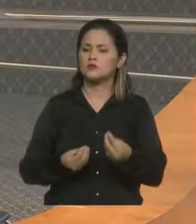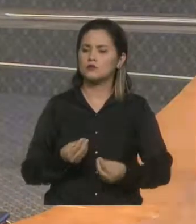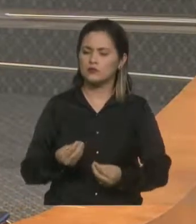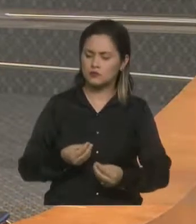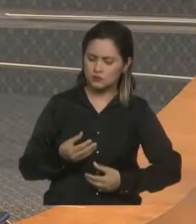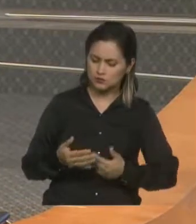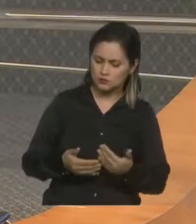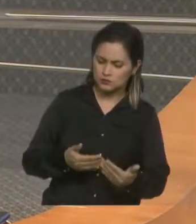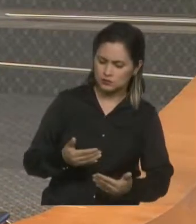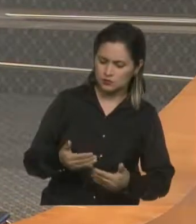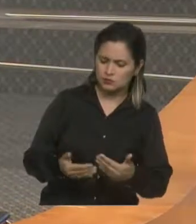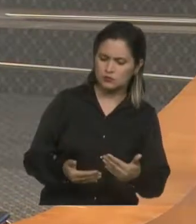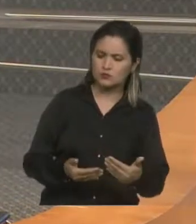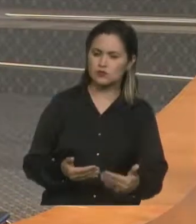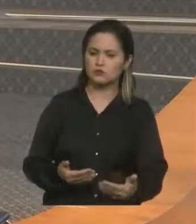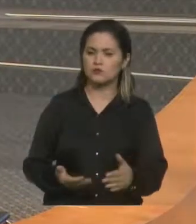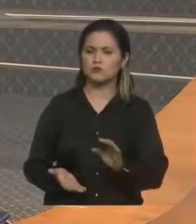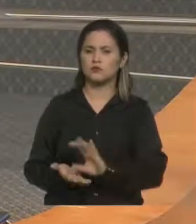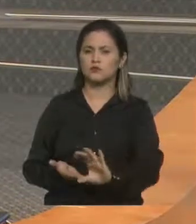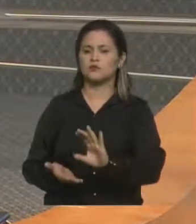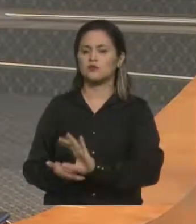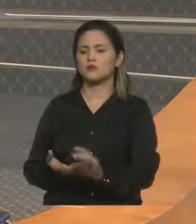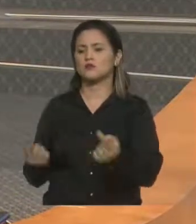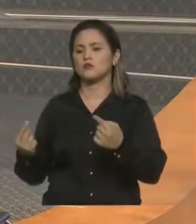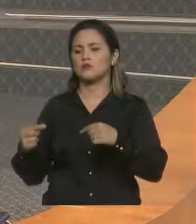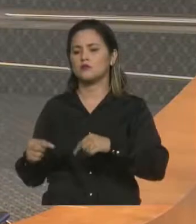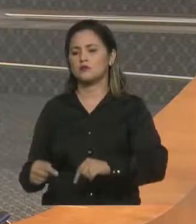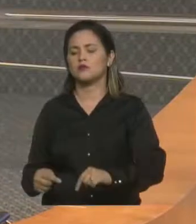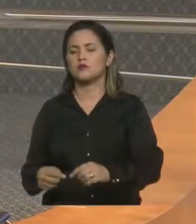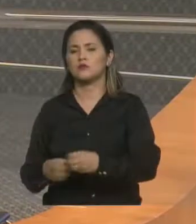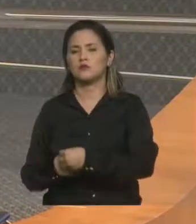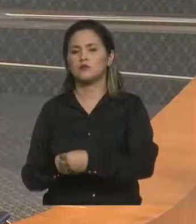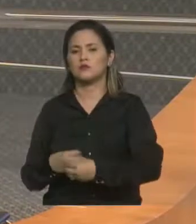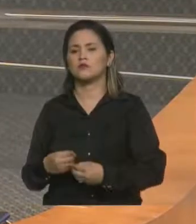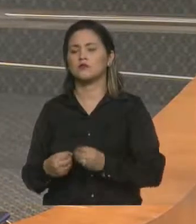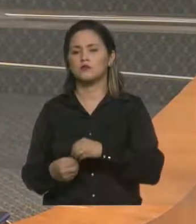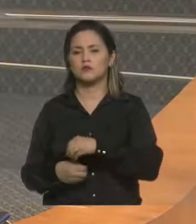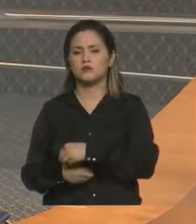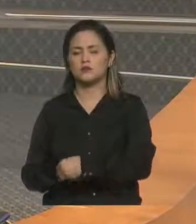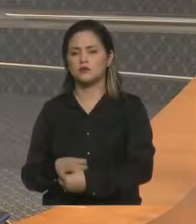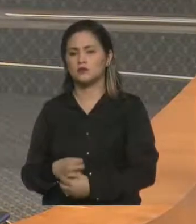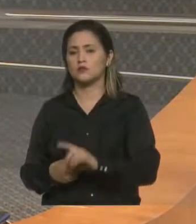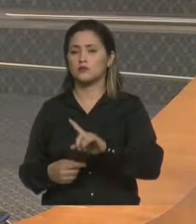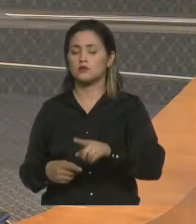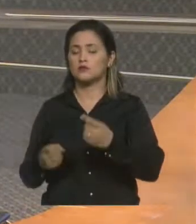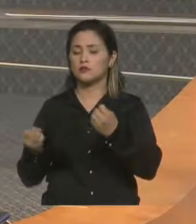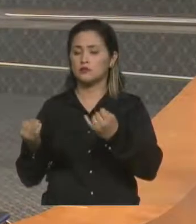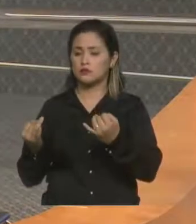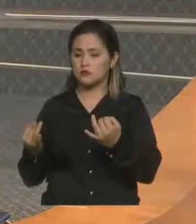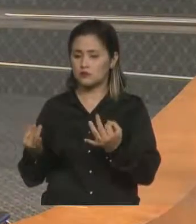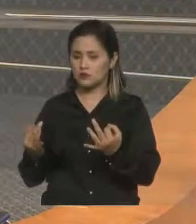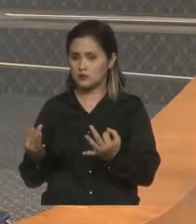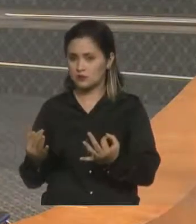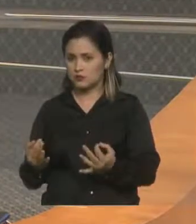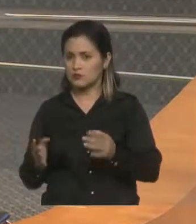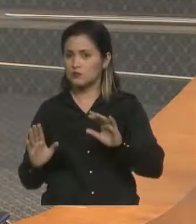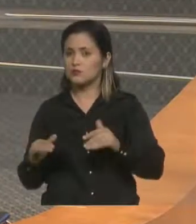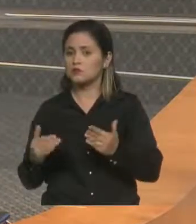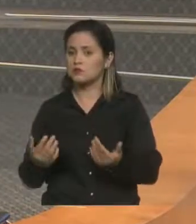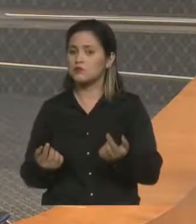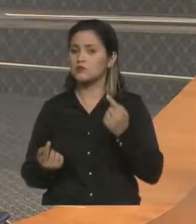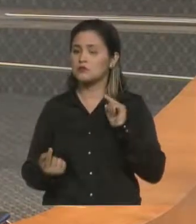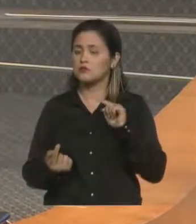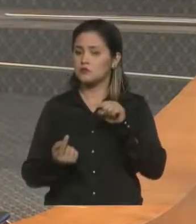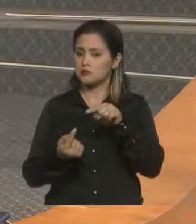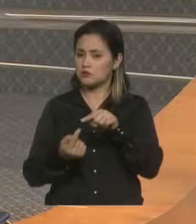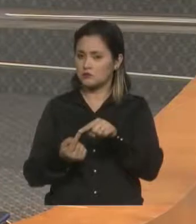submetida, e em seguida eu vou fazer uma reflexão a respeito da função do Fundo Estadual de Combate ao Câncer e como a finalidade